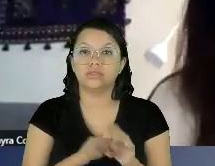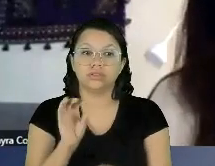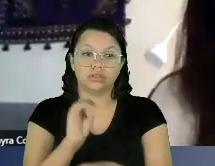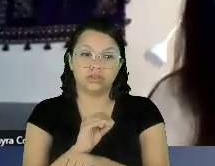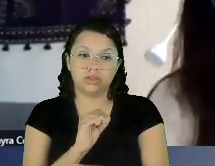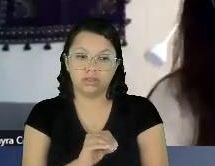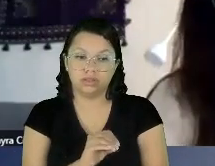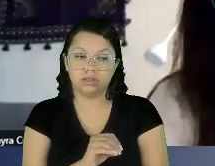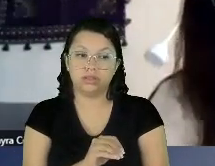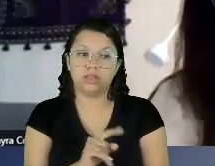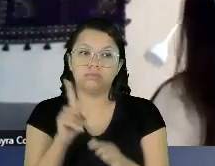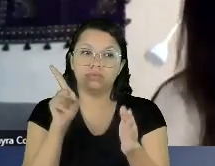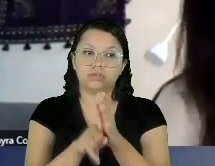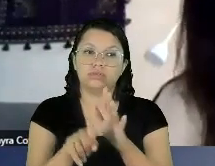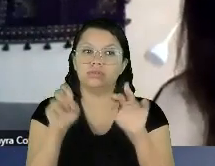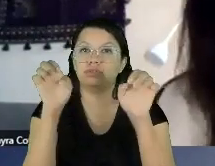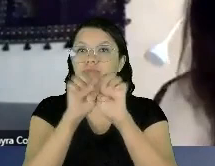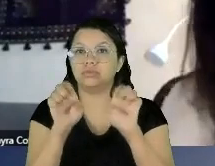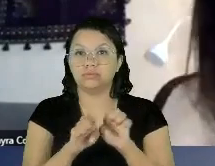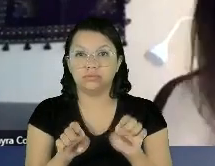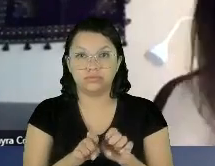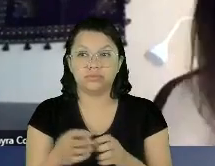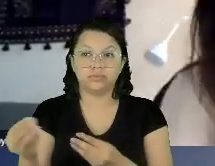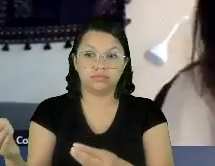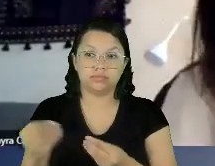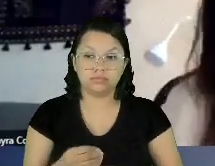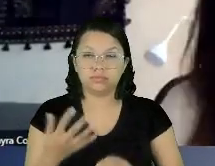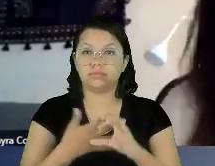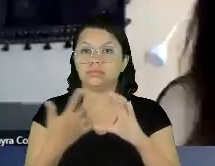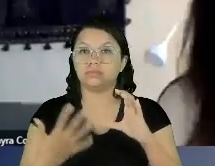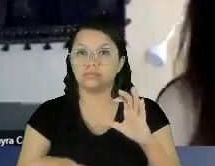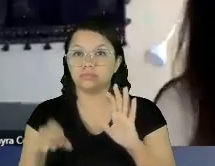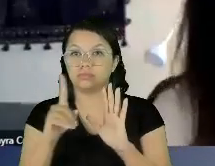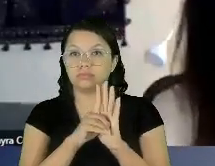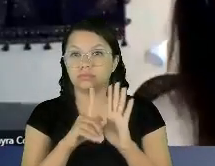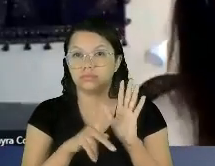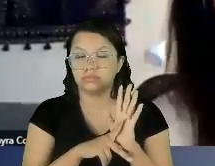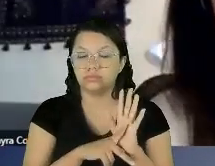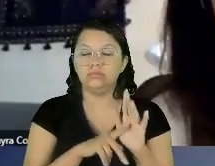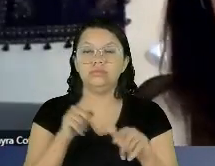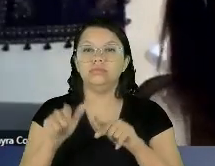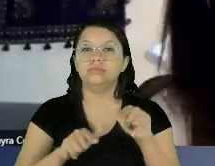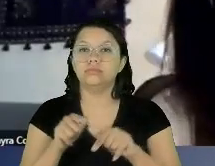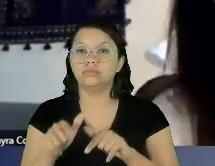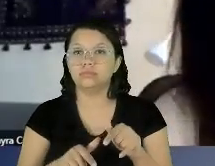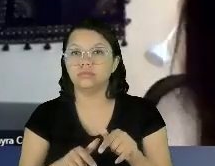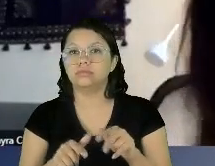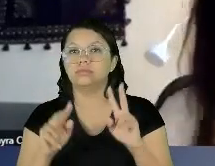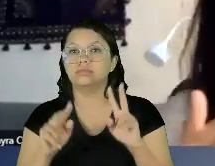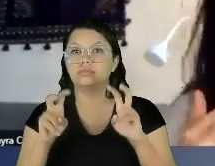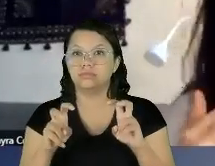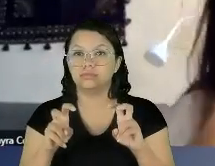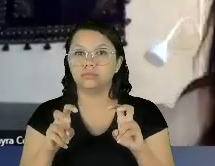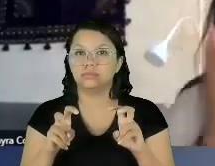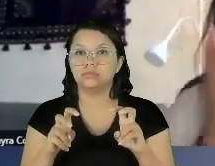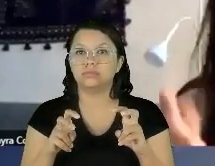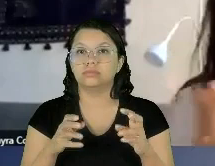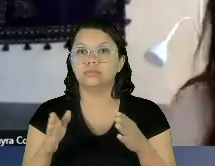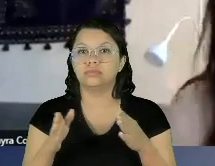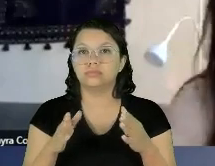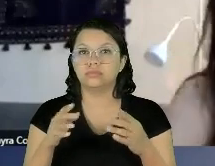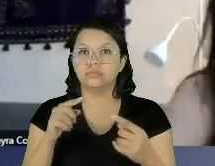penal de lidar com questões estruturais, vem justamente dessa característica do direito penal de atuar com